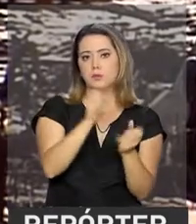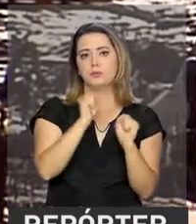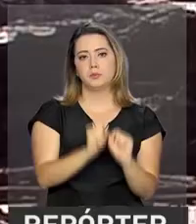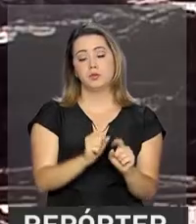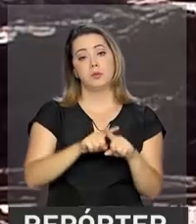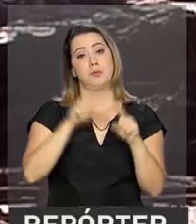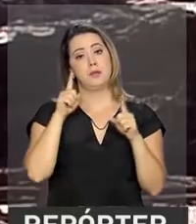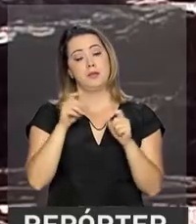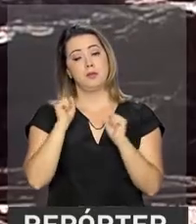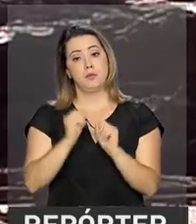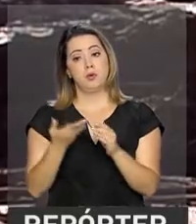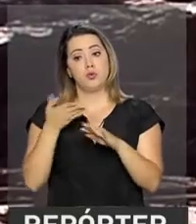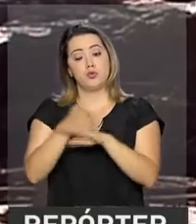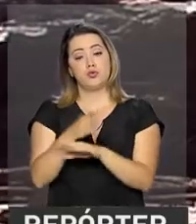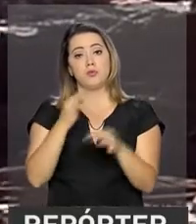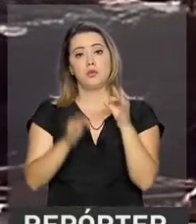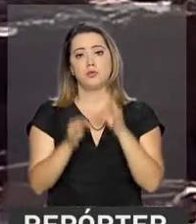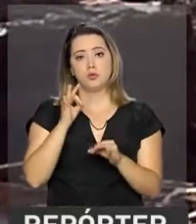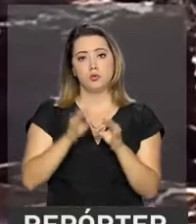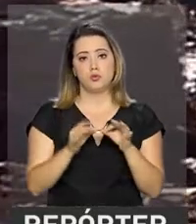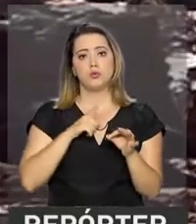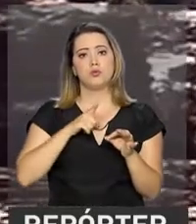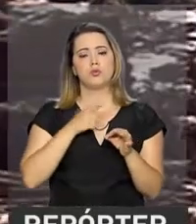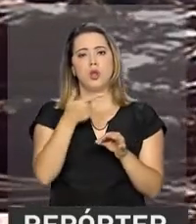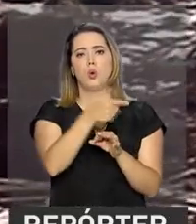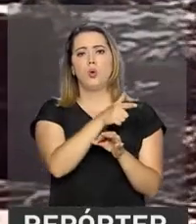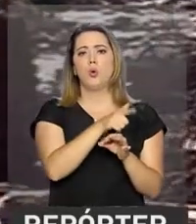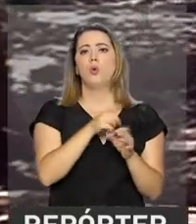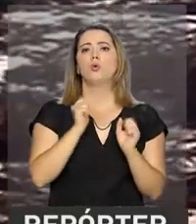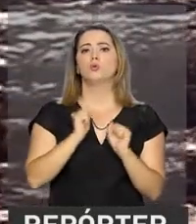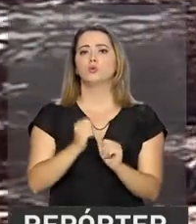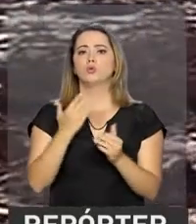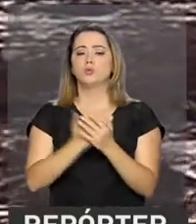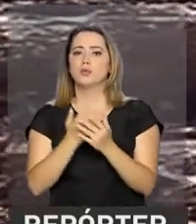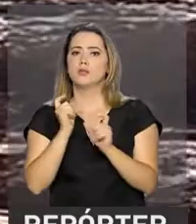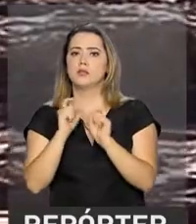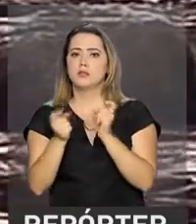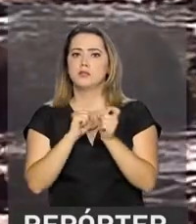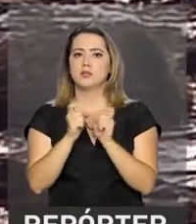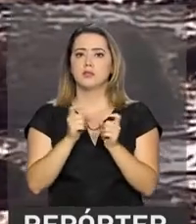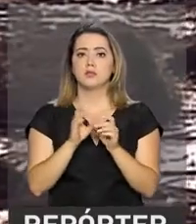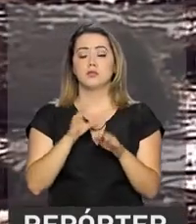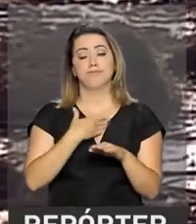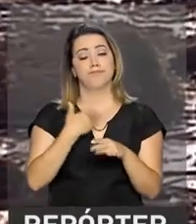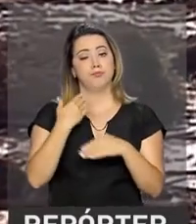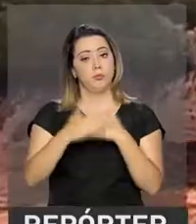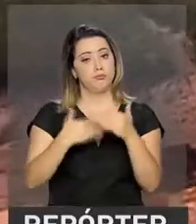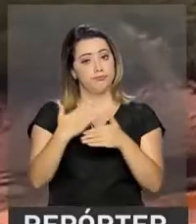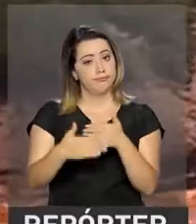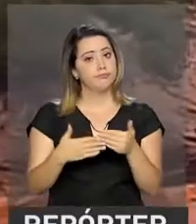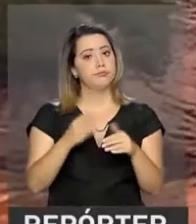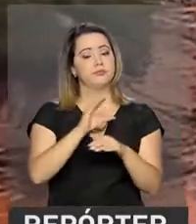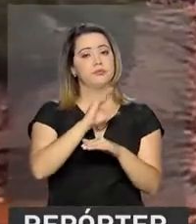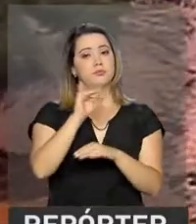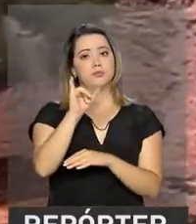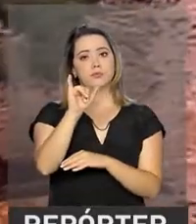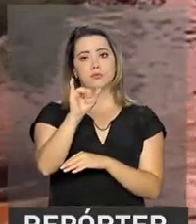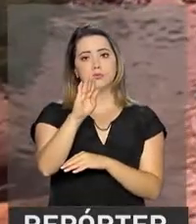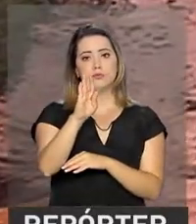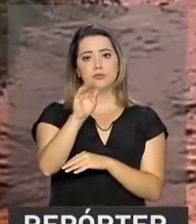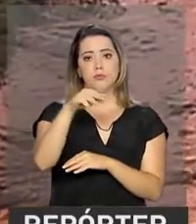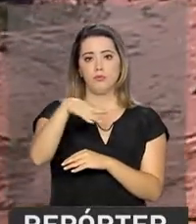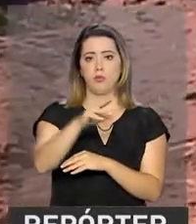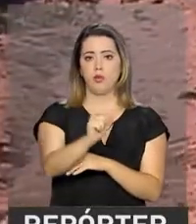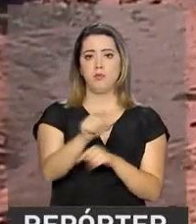empresa ainda poderá recorrer à justiça existem ainda outros processos administrativos em curso urbana também a